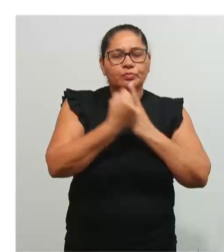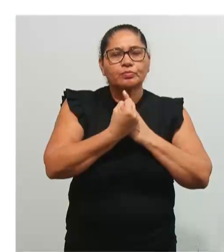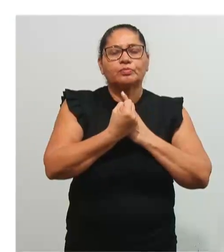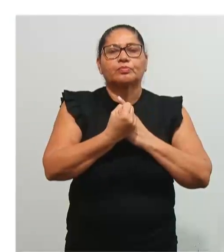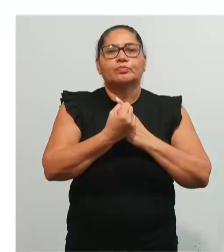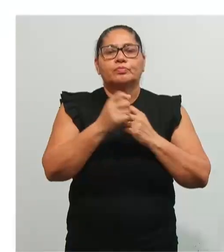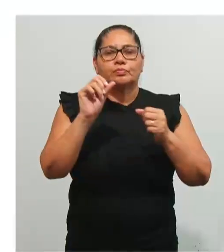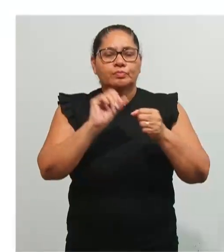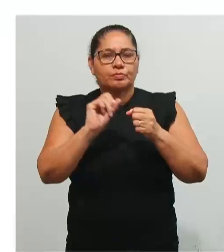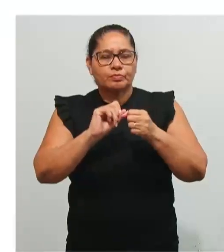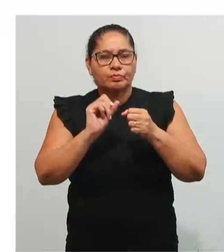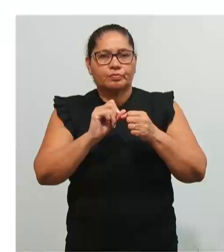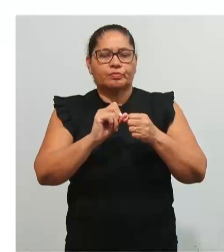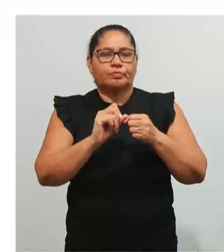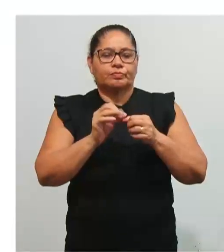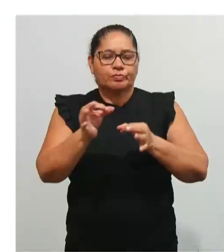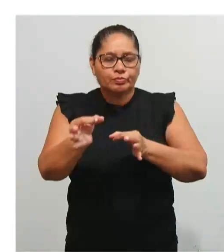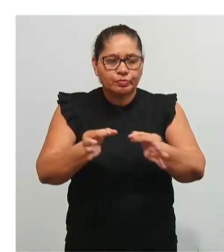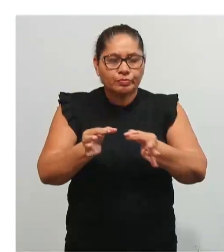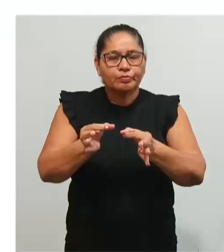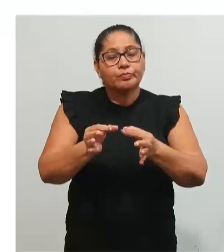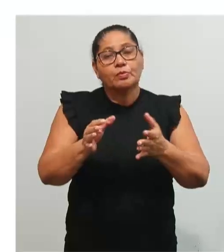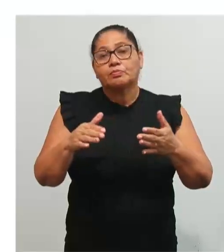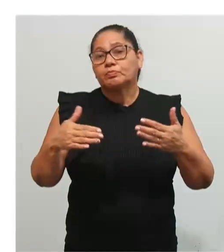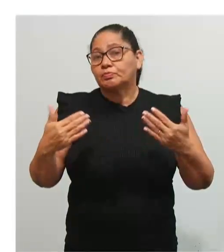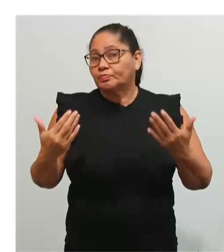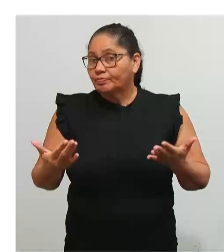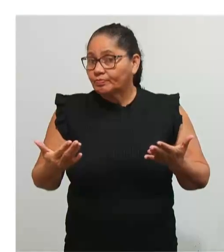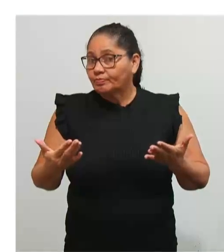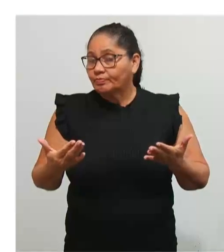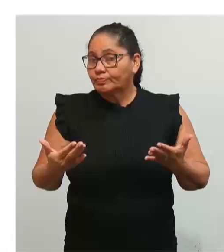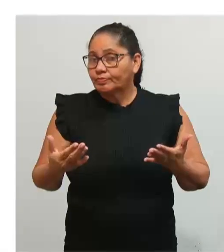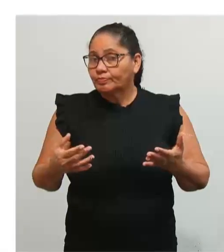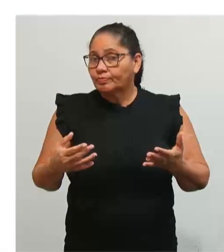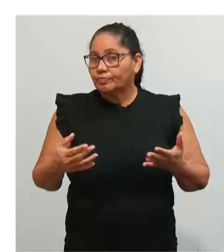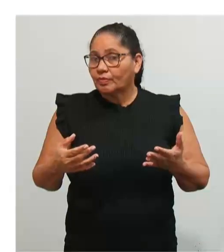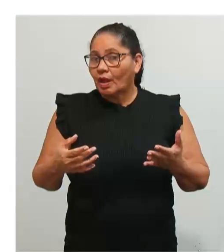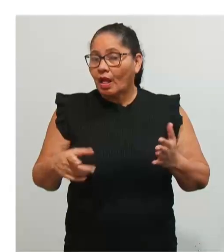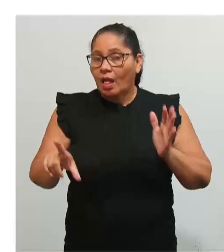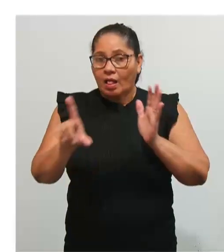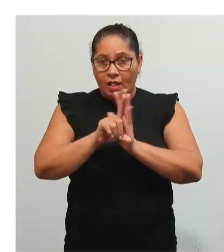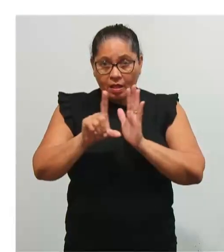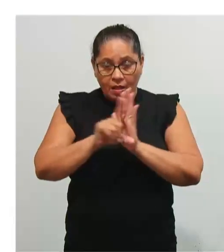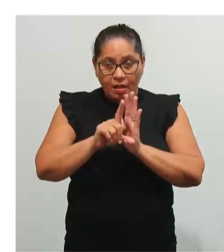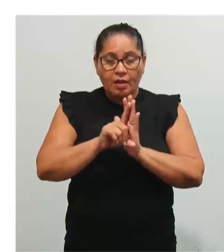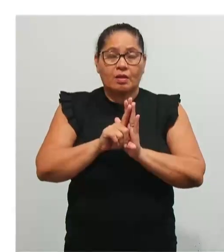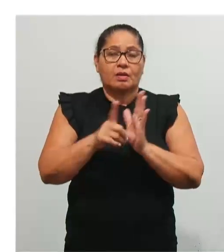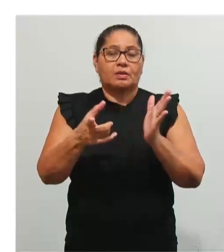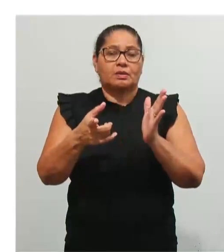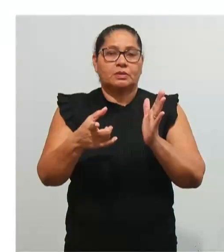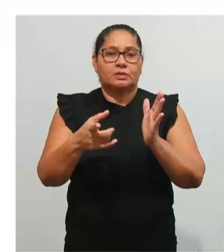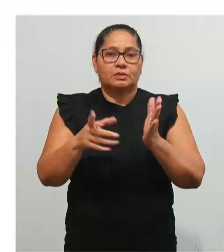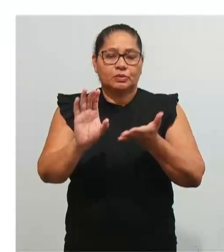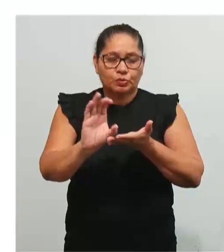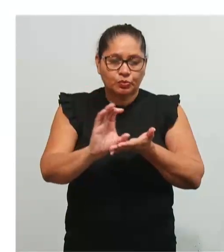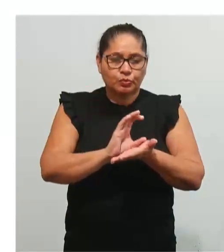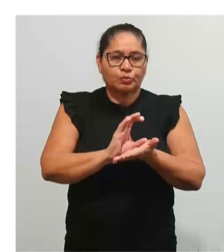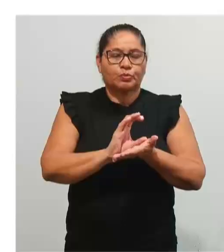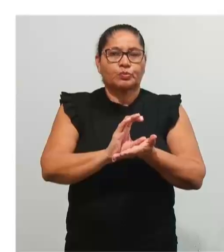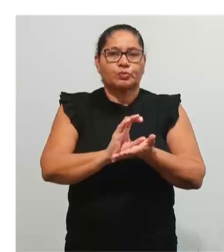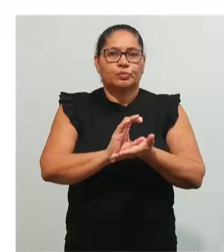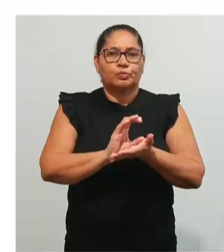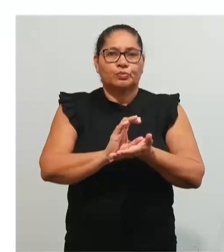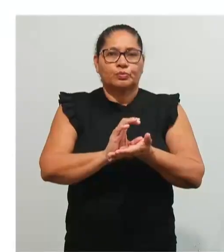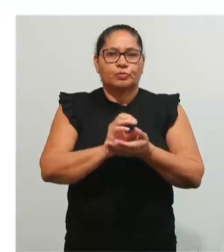elaboração dos instrumentos de planejamento, ou seja, produção da Lei de Diretrizes Orçamentárias, a LDO, e da Lei Orçamentária